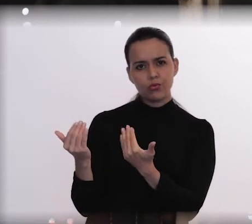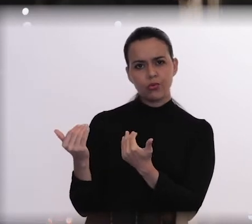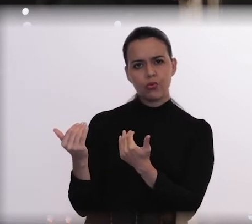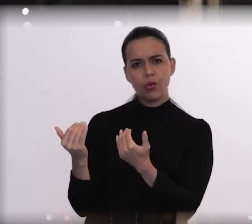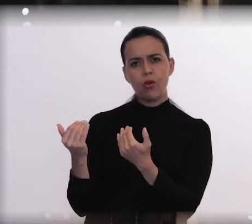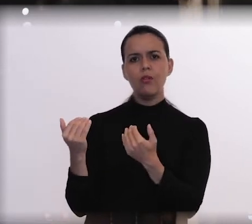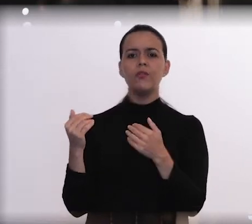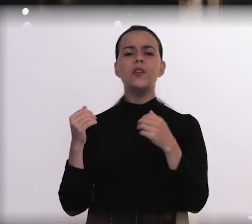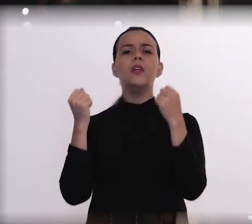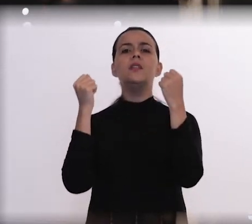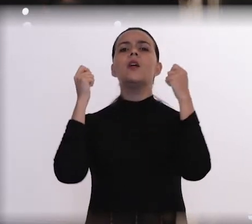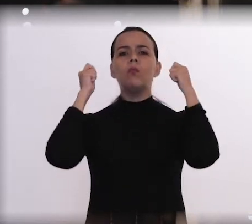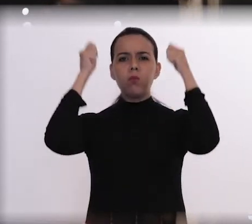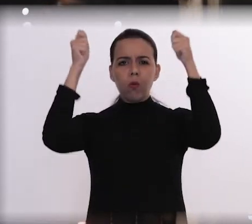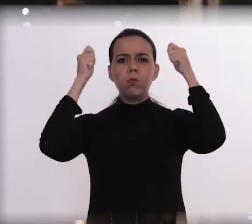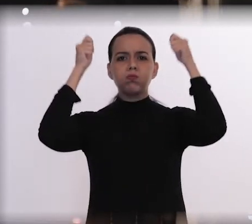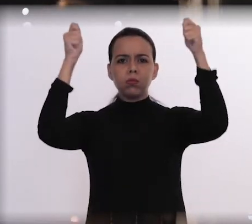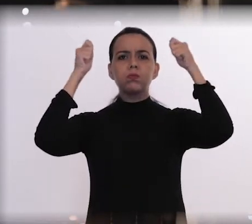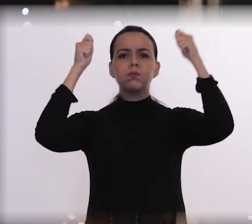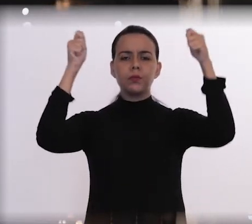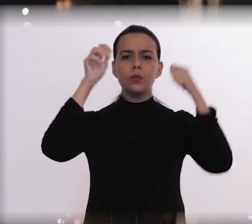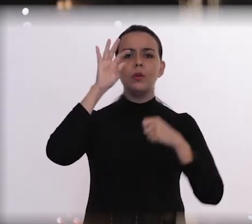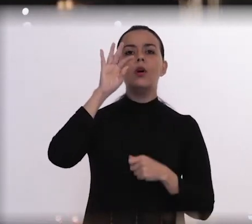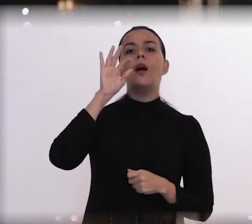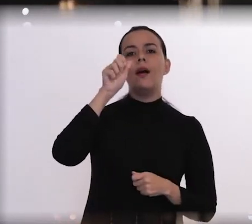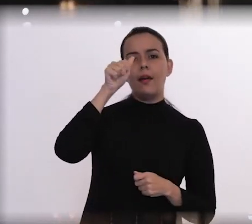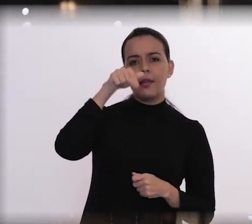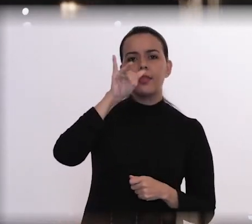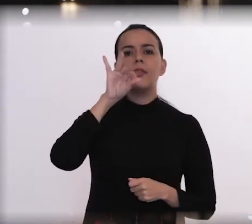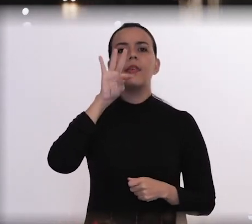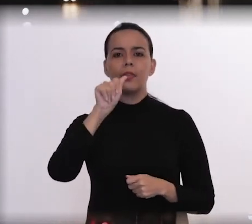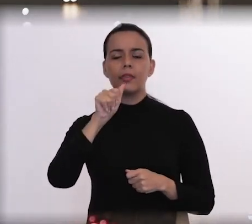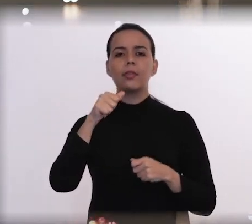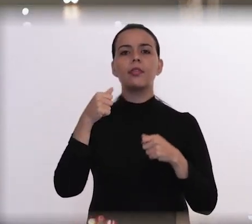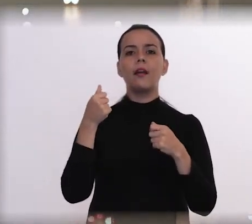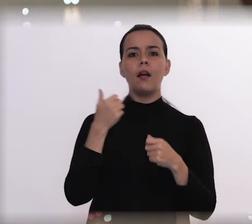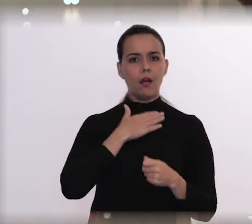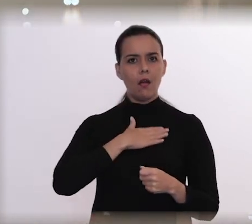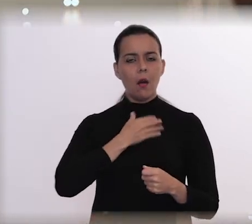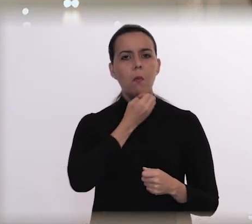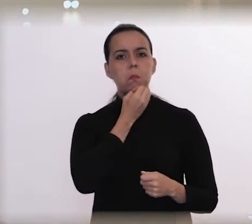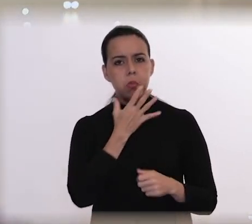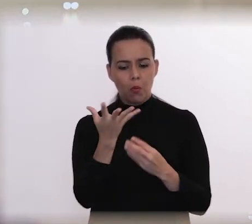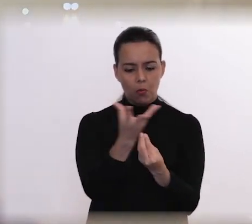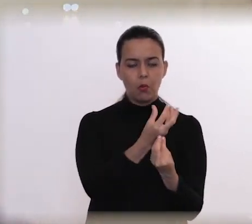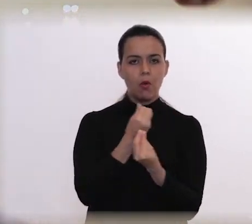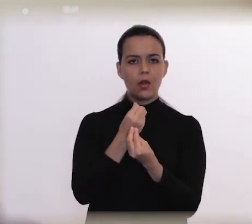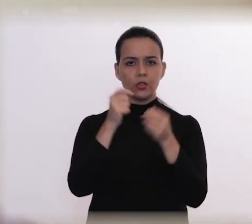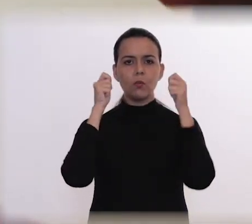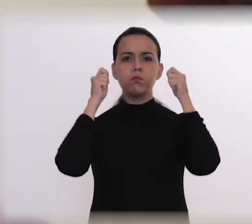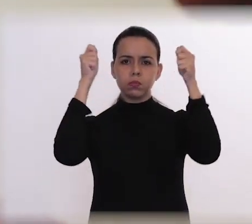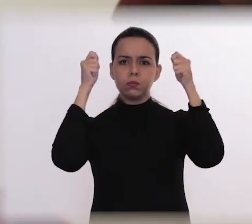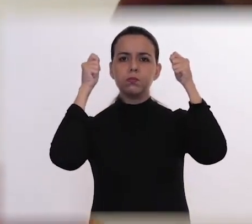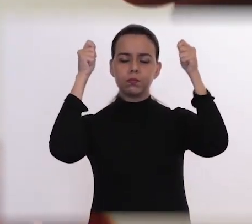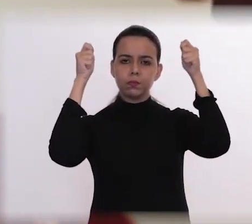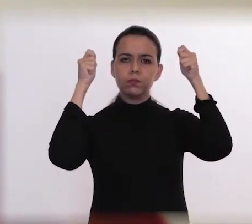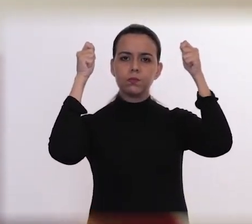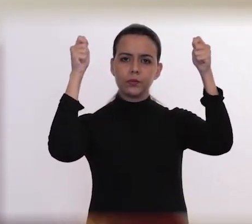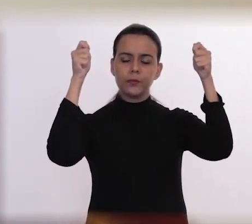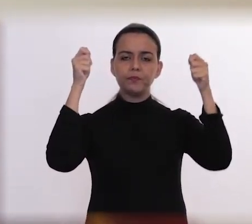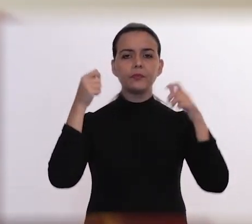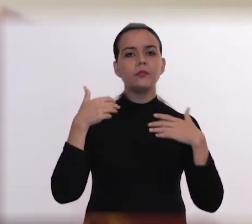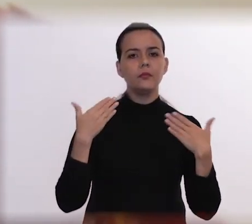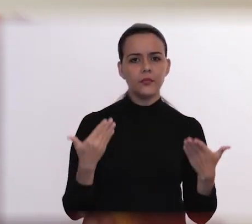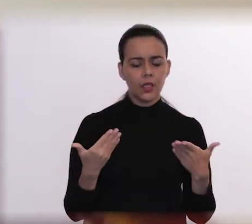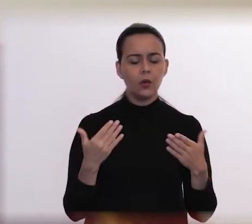para defendê-la. O primeiro deles é o de Cavalcante, talvez todos já tenham ouvido falar, que nesse momento era caricaturista e trabalhava na imprensa,